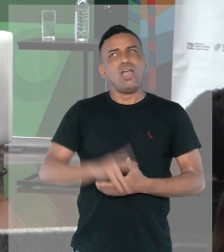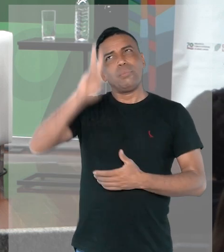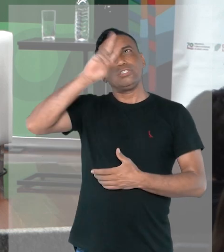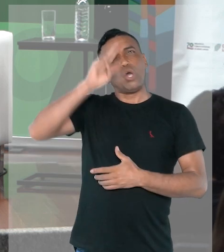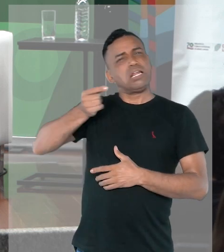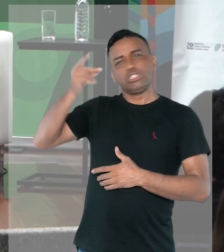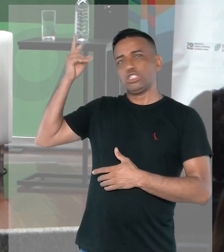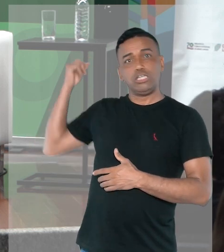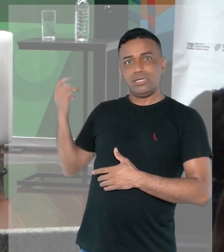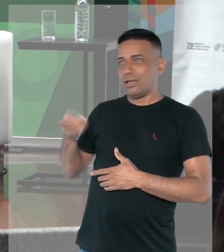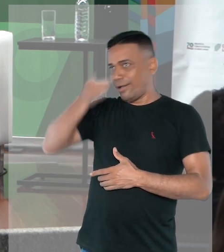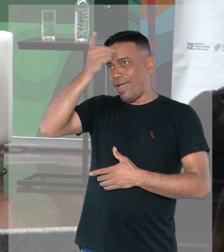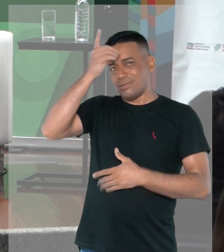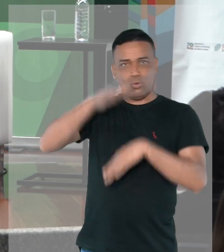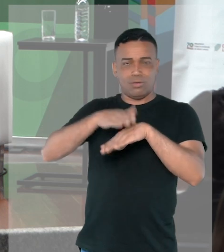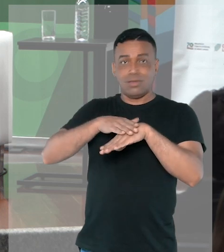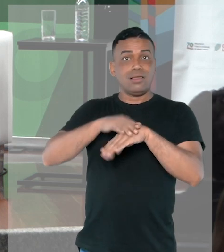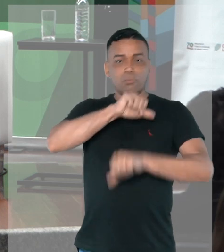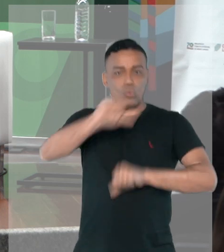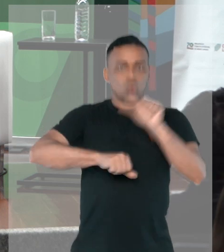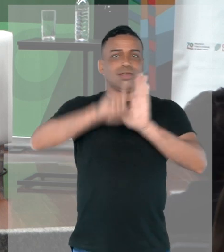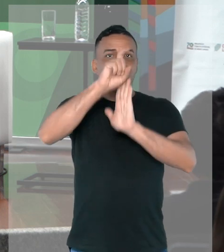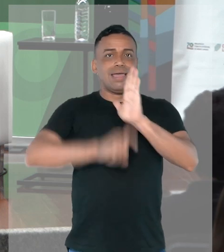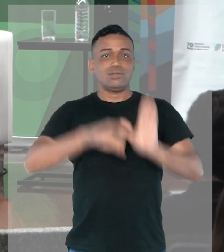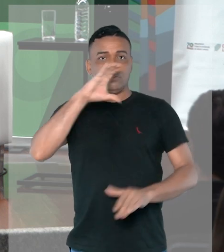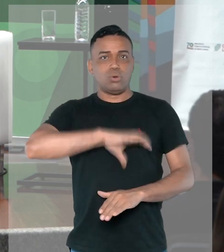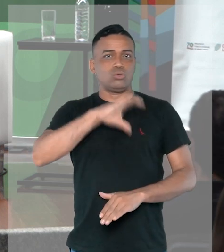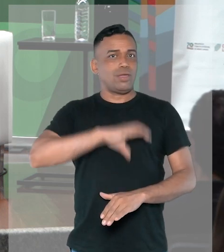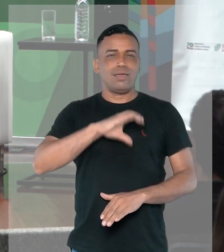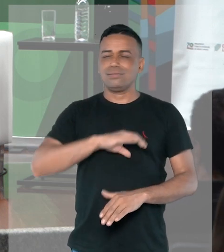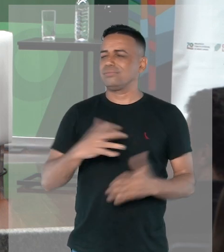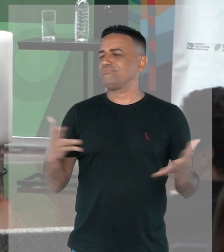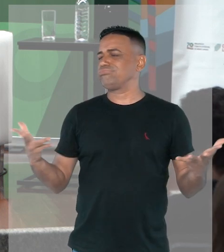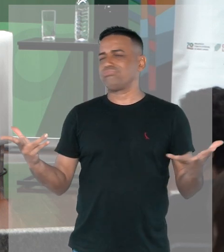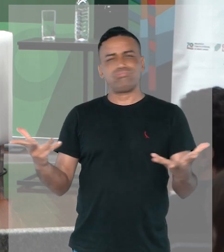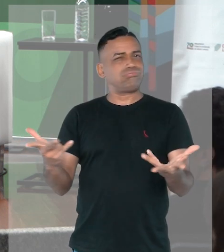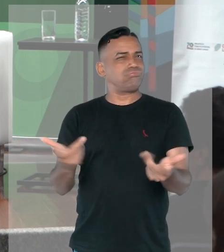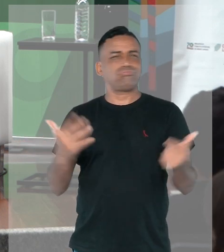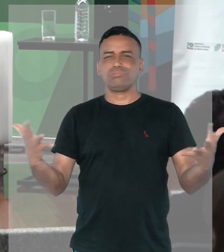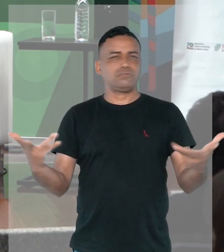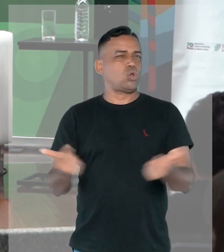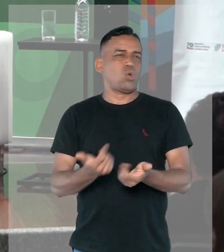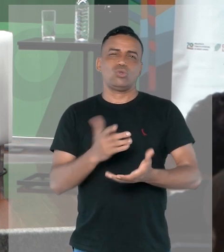não é criação dele. Ele transforma isso em um texto em português de uma joia. Hã?